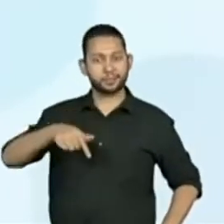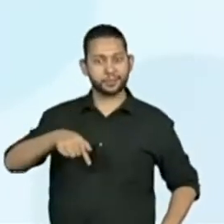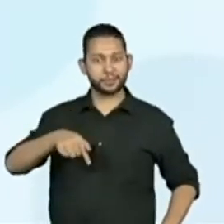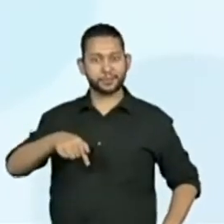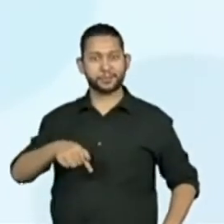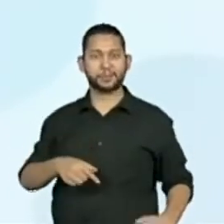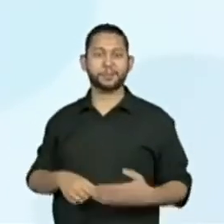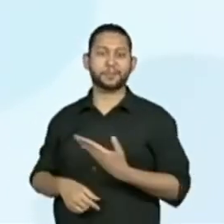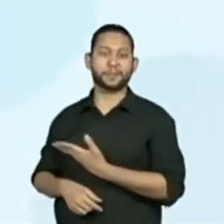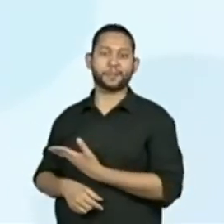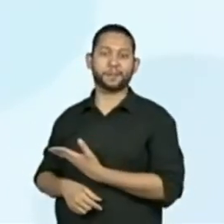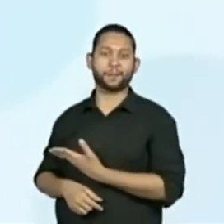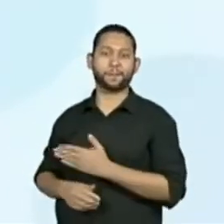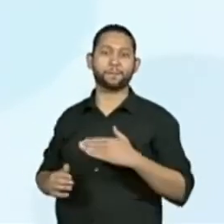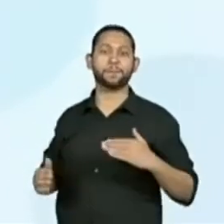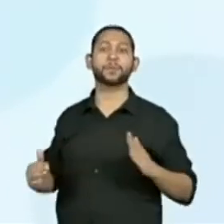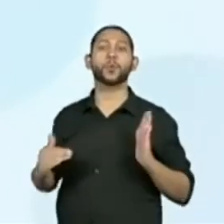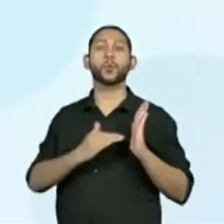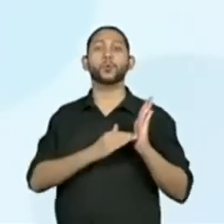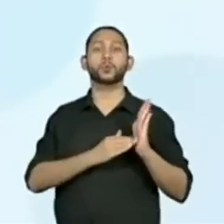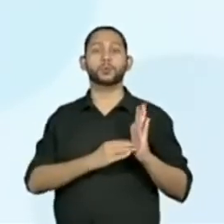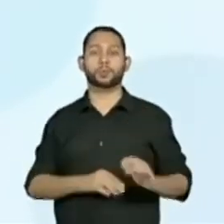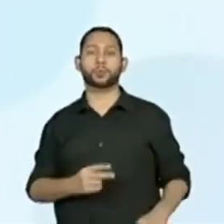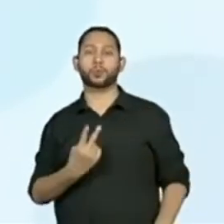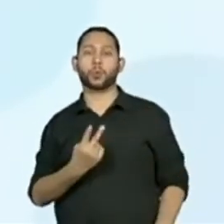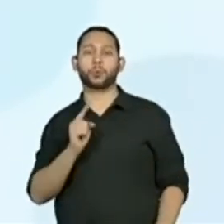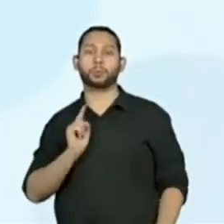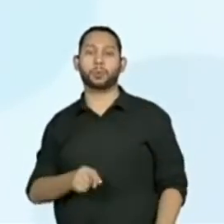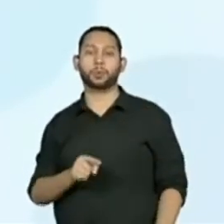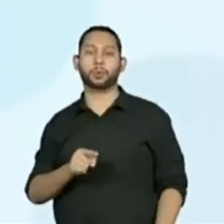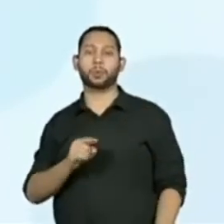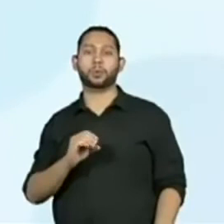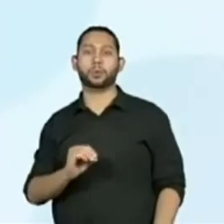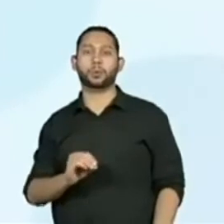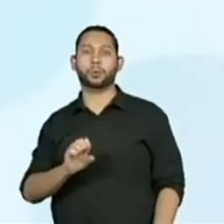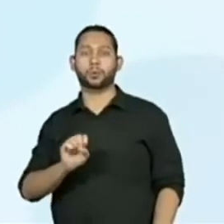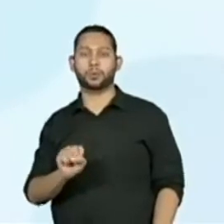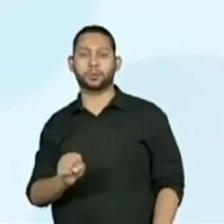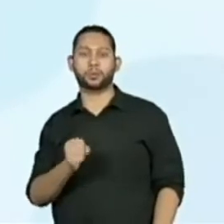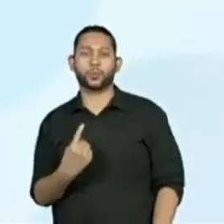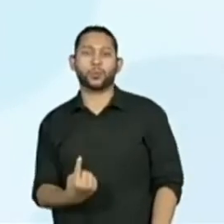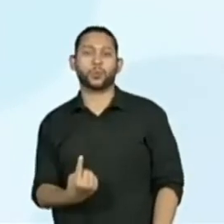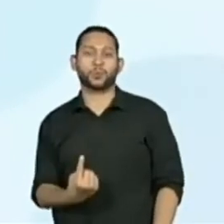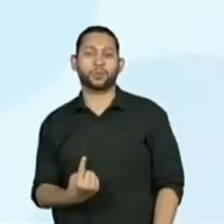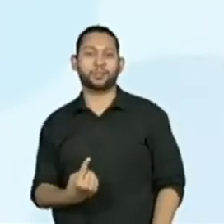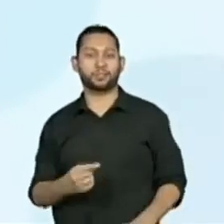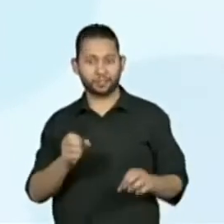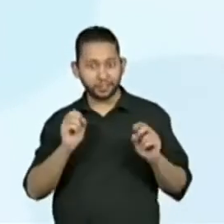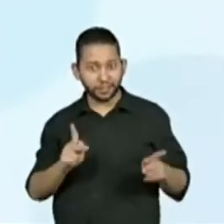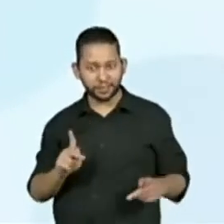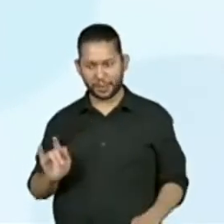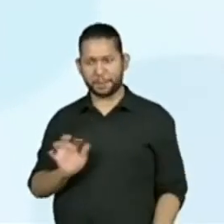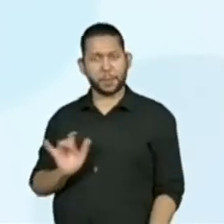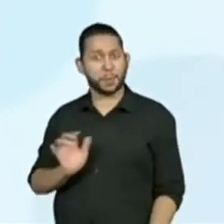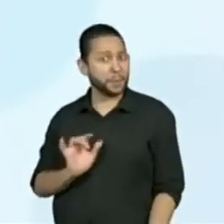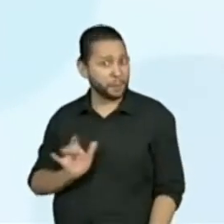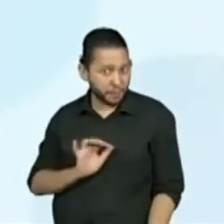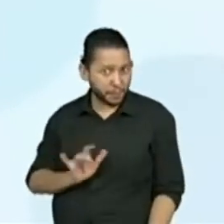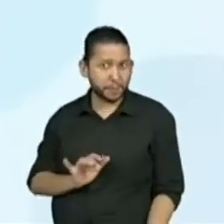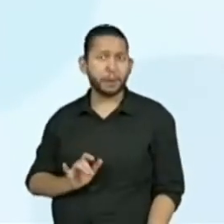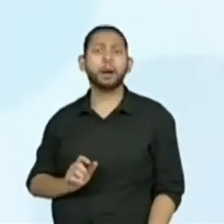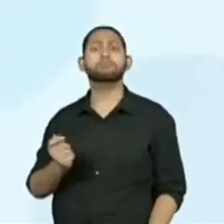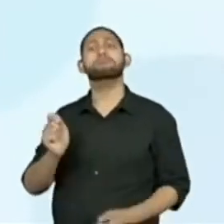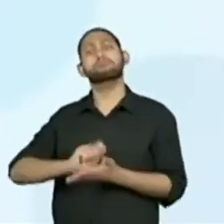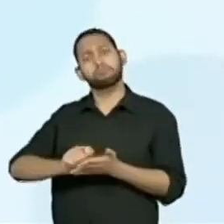547 e 2081. exercício para